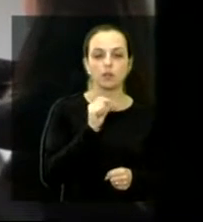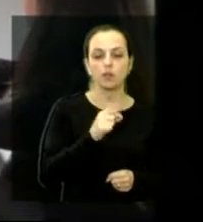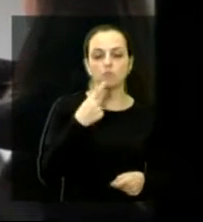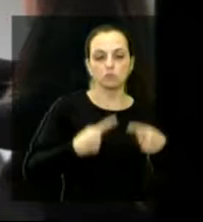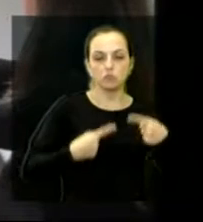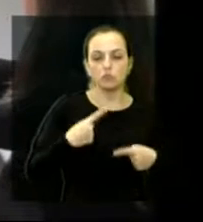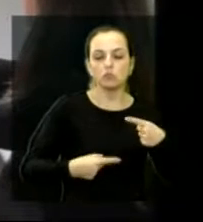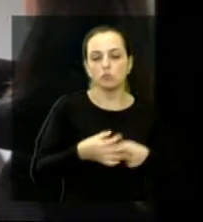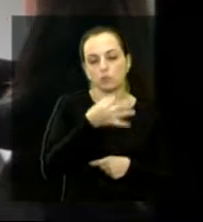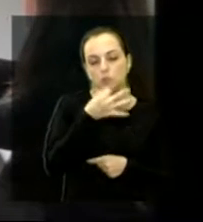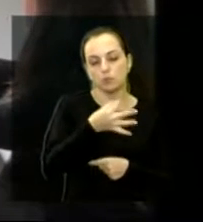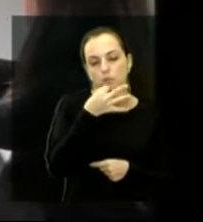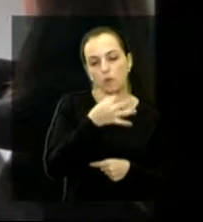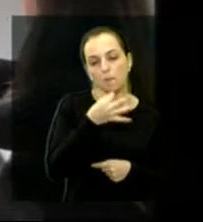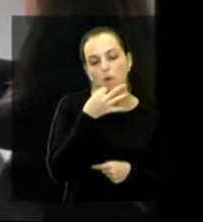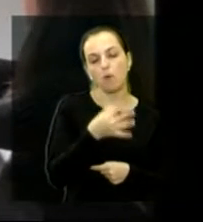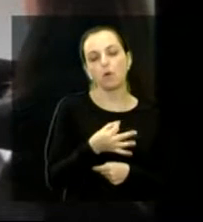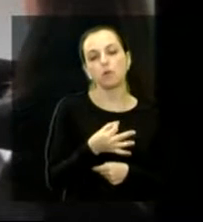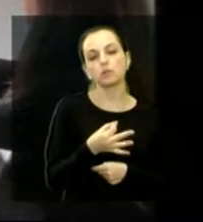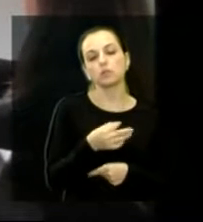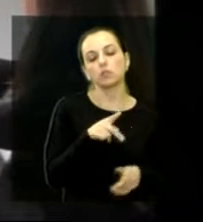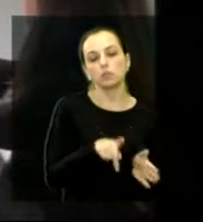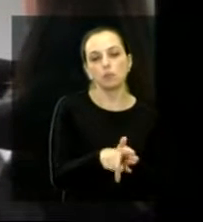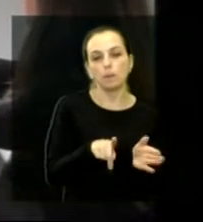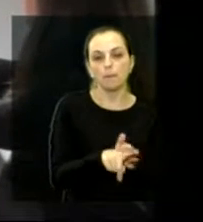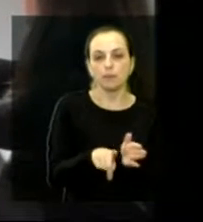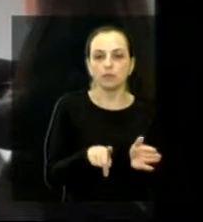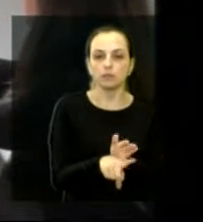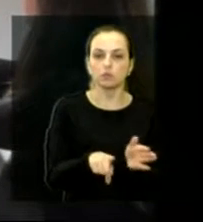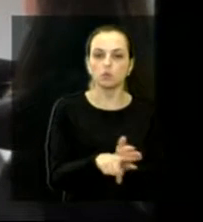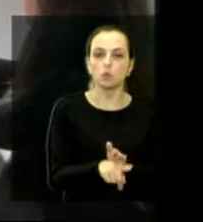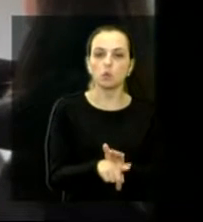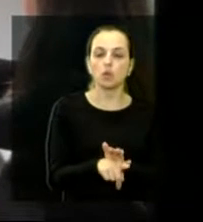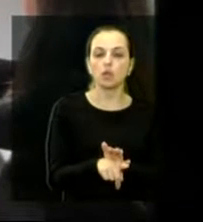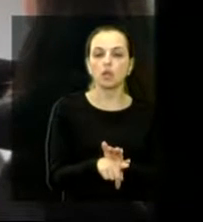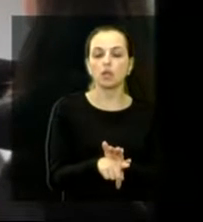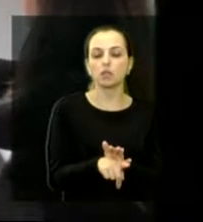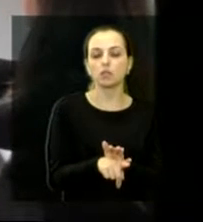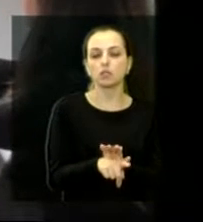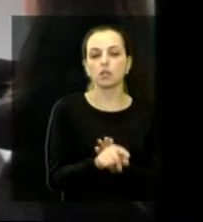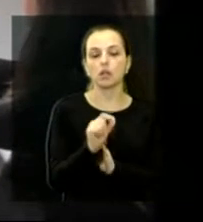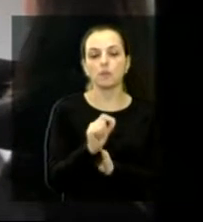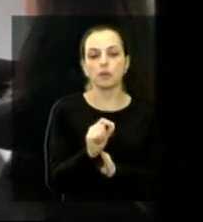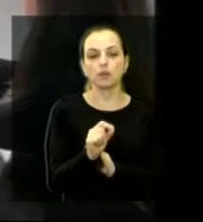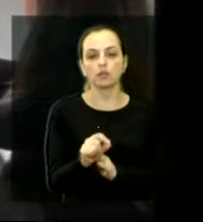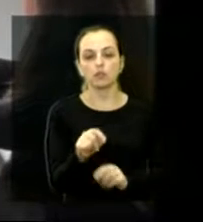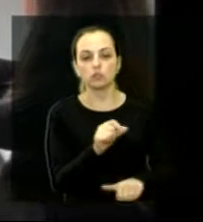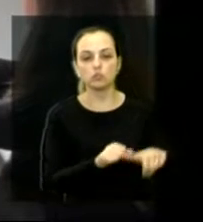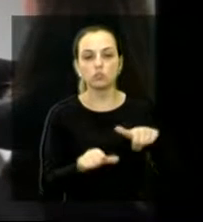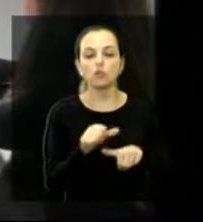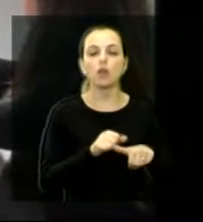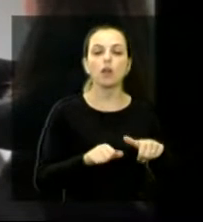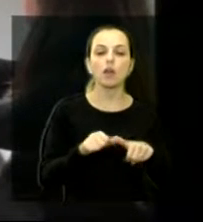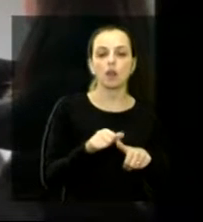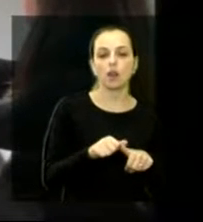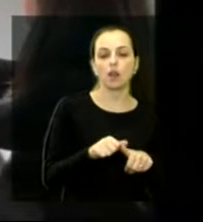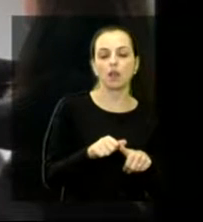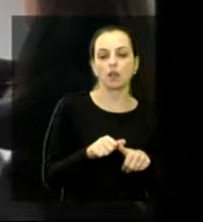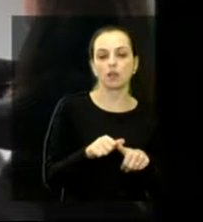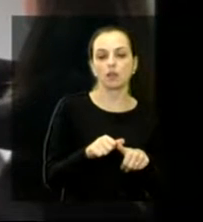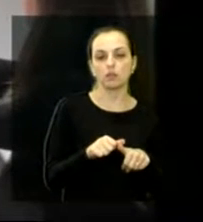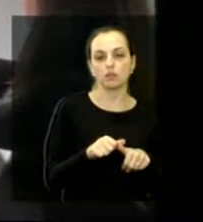Discutimos aí uma proposta de se fazer uma pesquisa de origem e destino para que sejam remodeladas as linhas. Araraquara teve